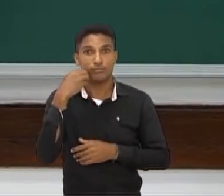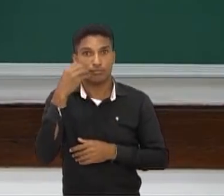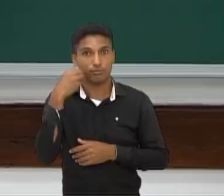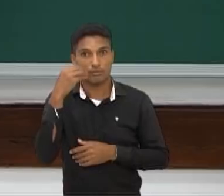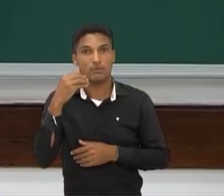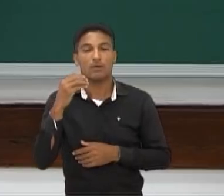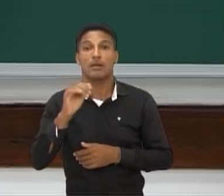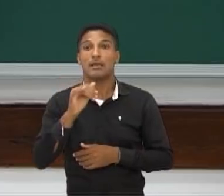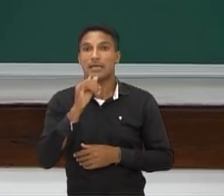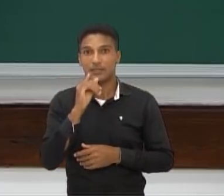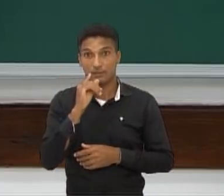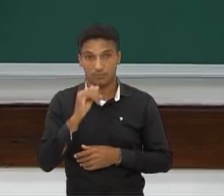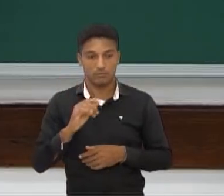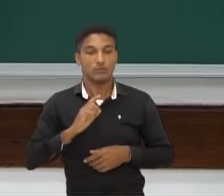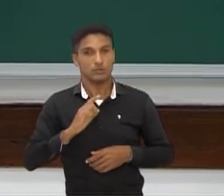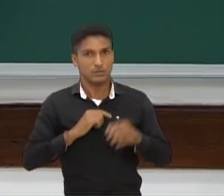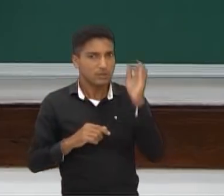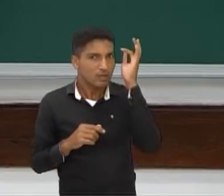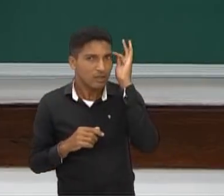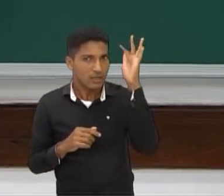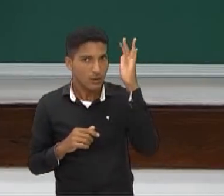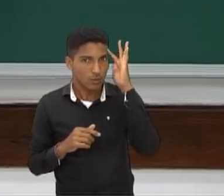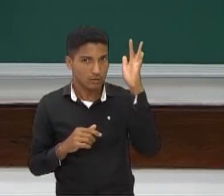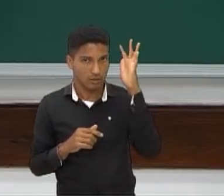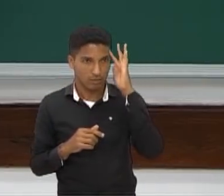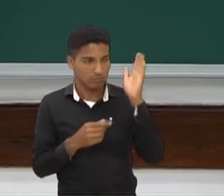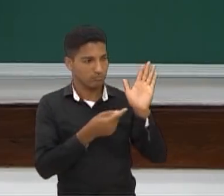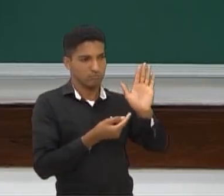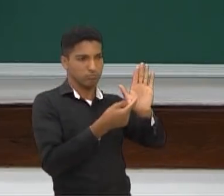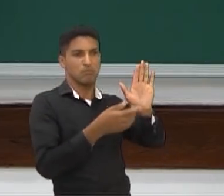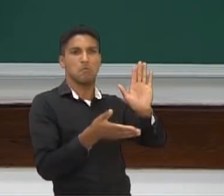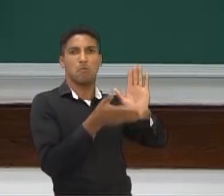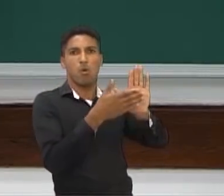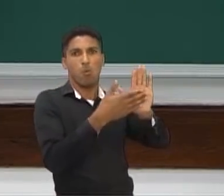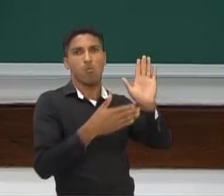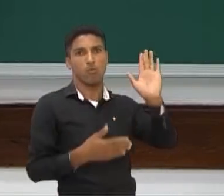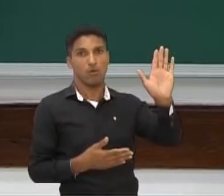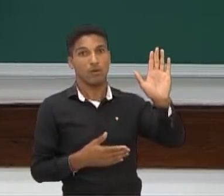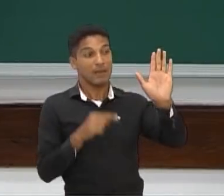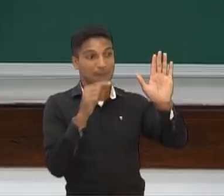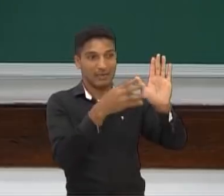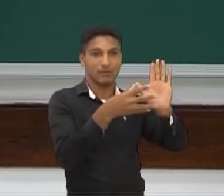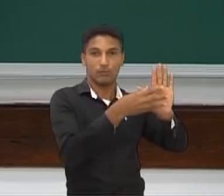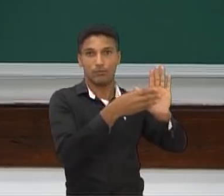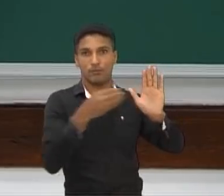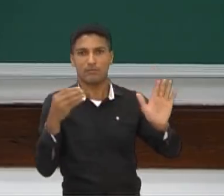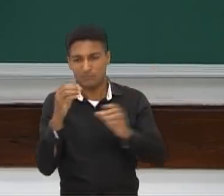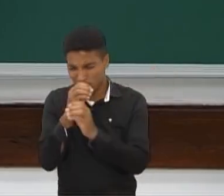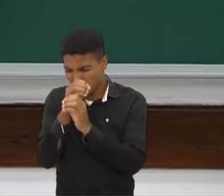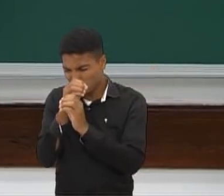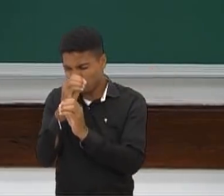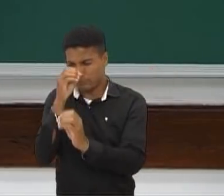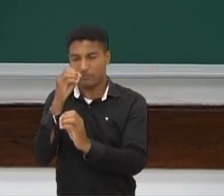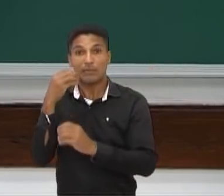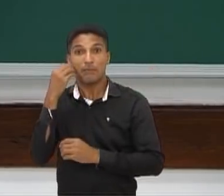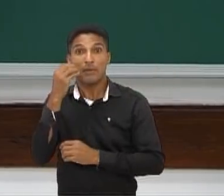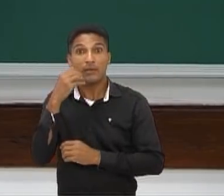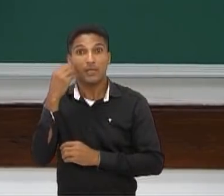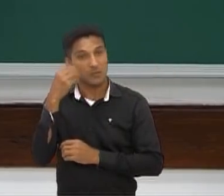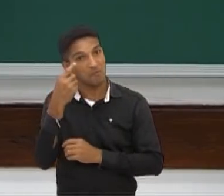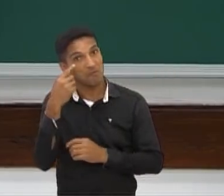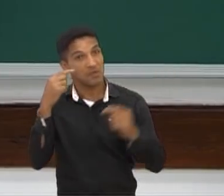experimento que estivesse em acordo com a teoria. Então, lembre-se, a experimentação, muitos dos